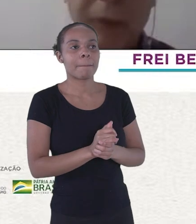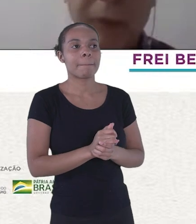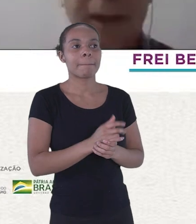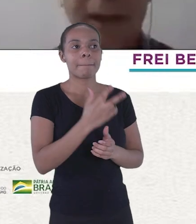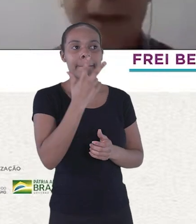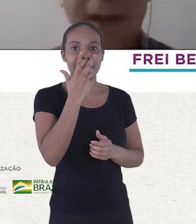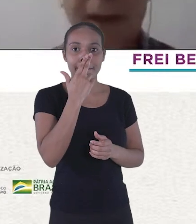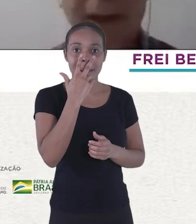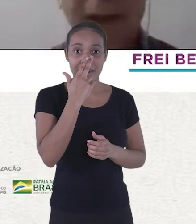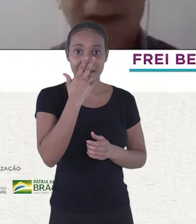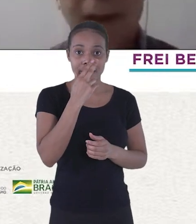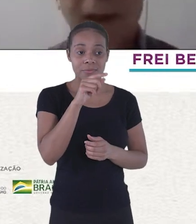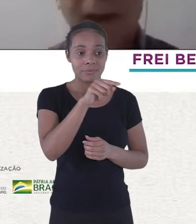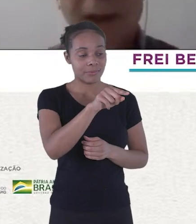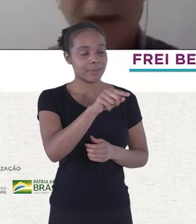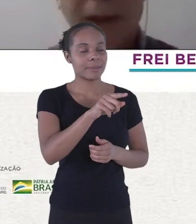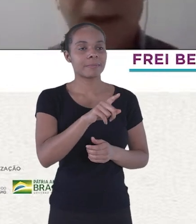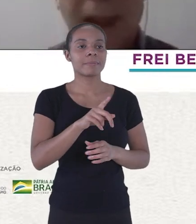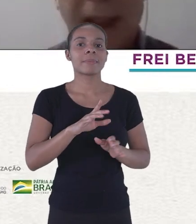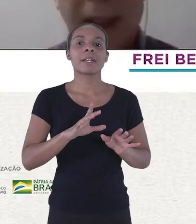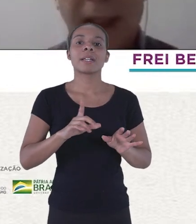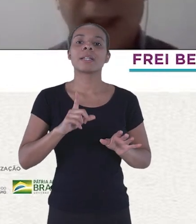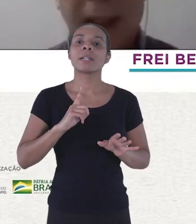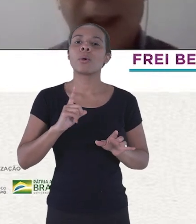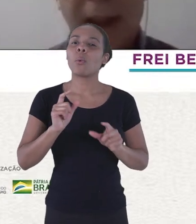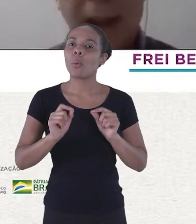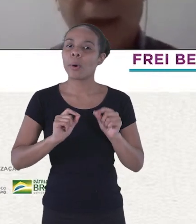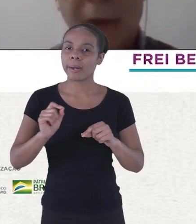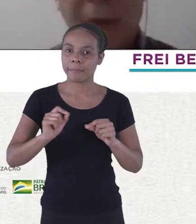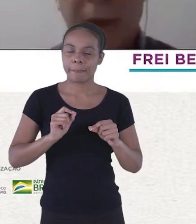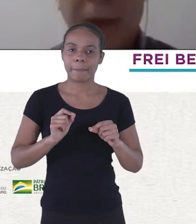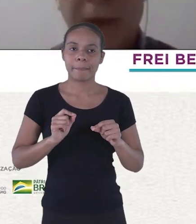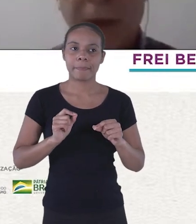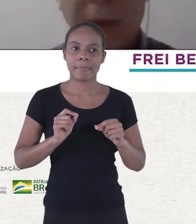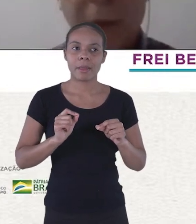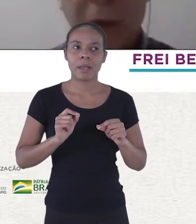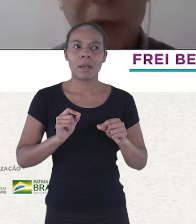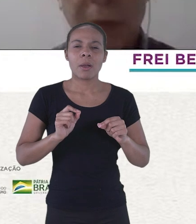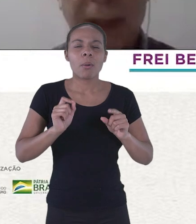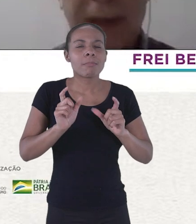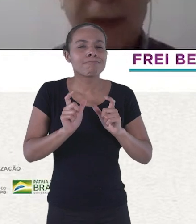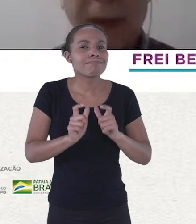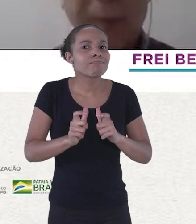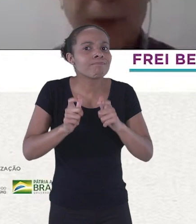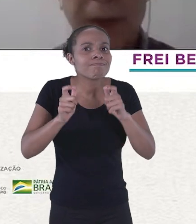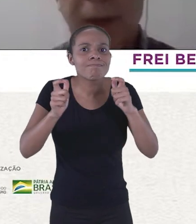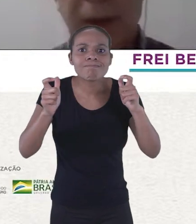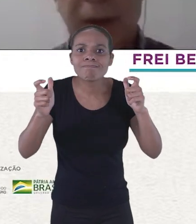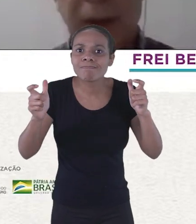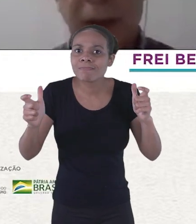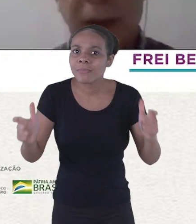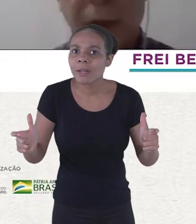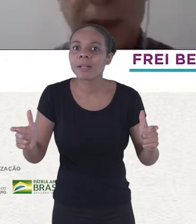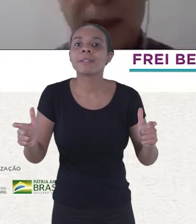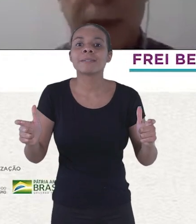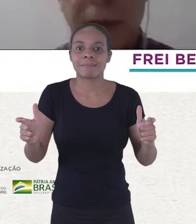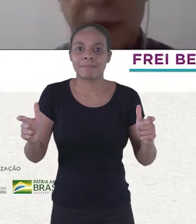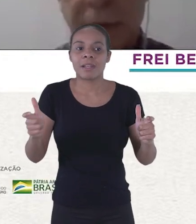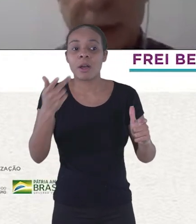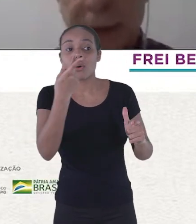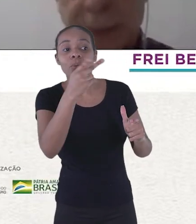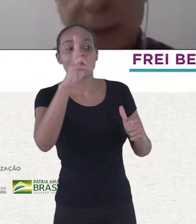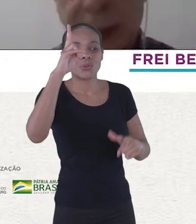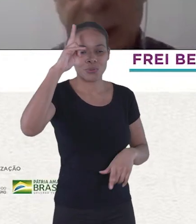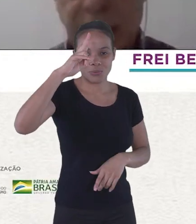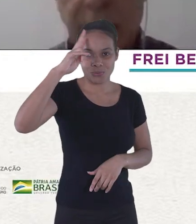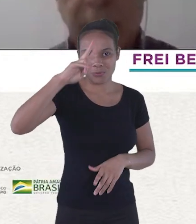absolutamente involuntária, que dá uma dimensão muito mais ampla à sua